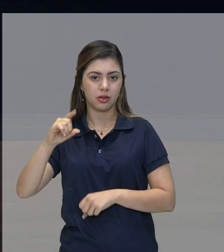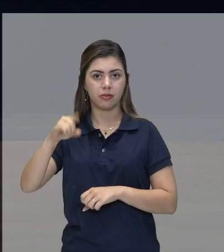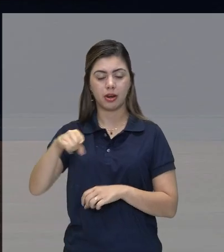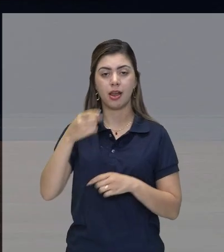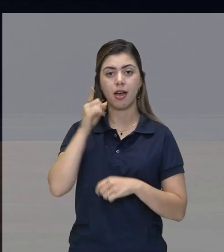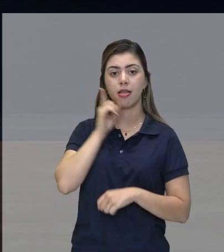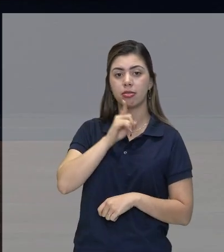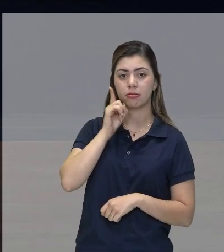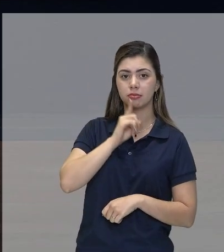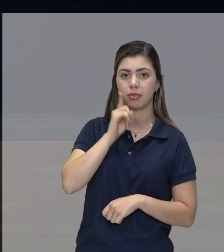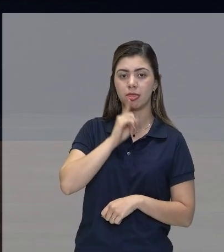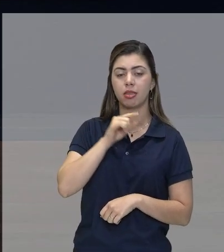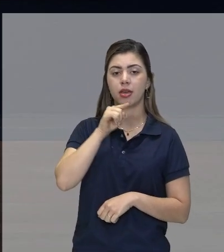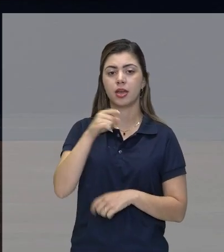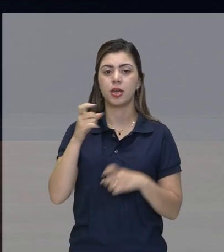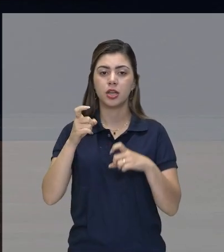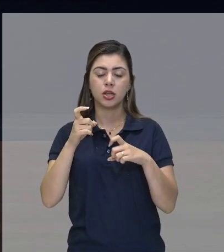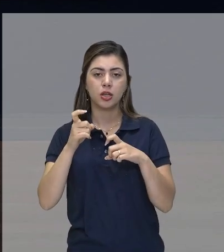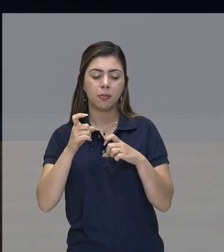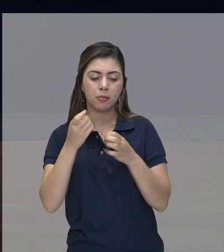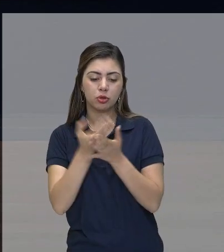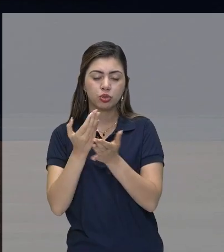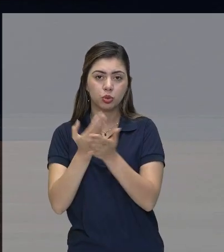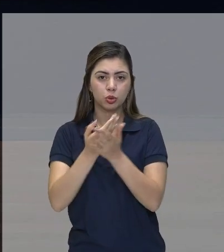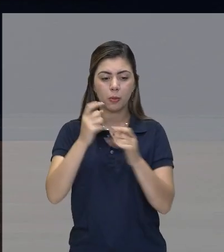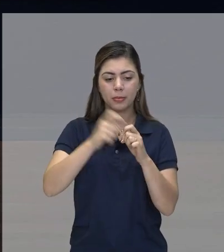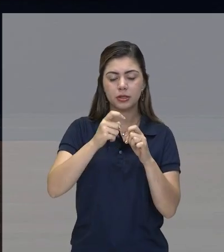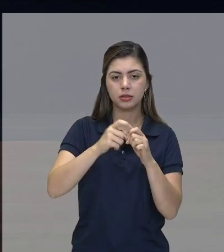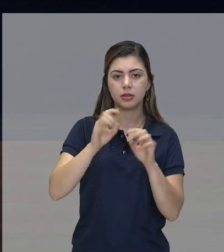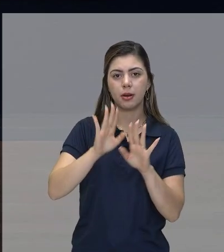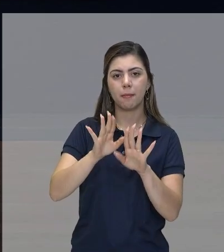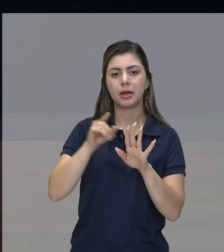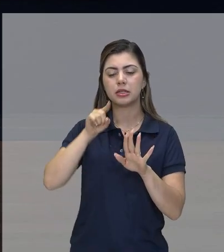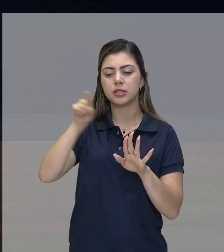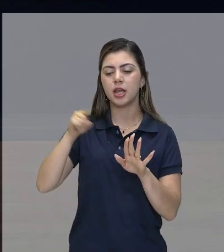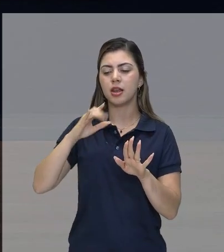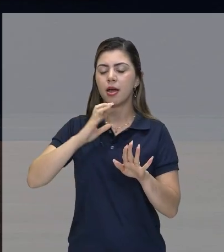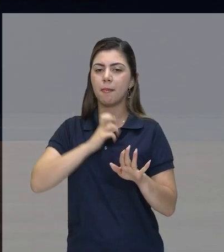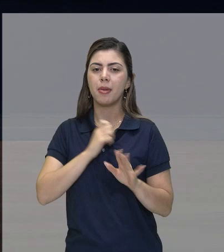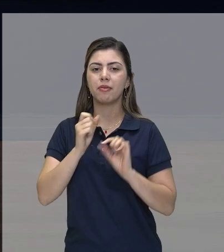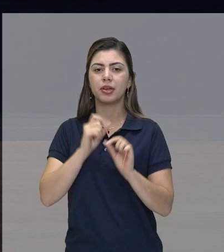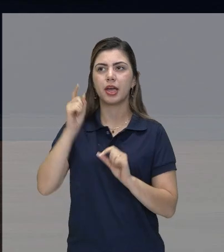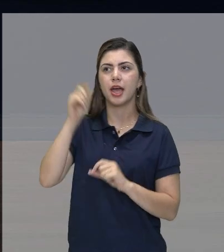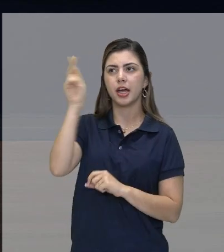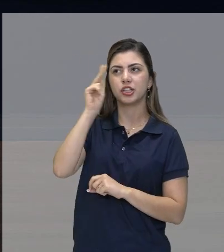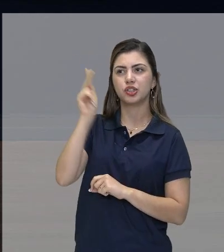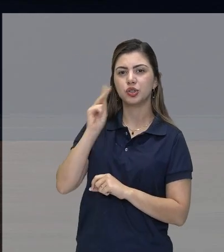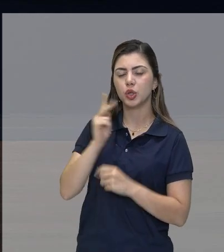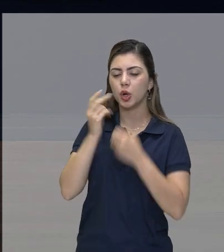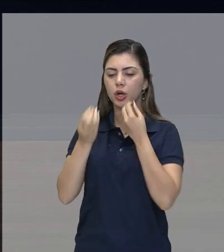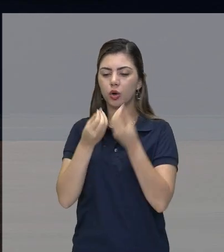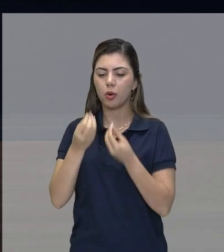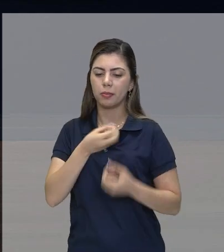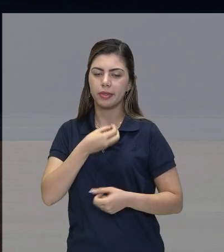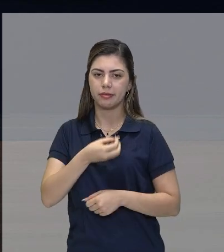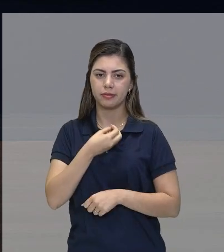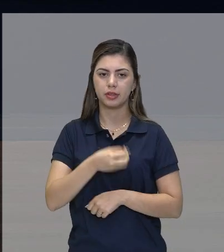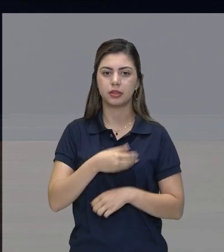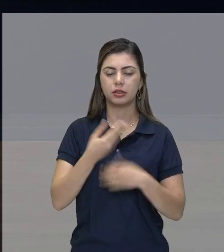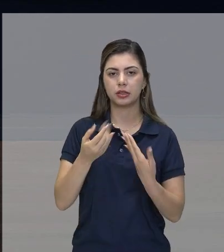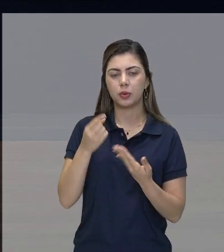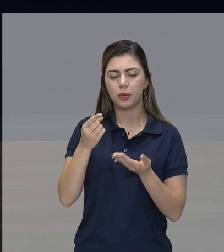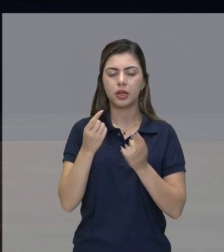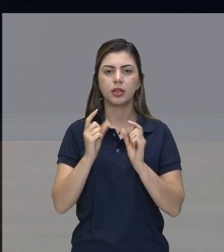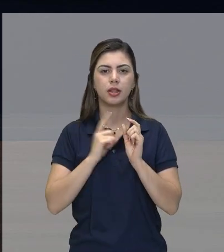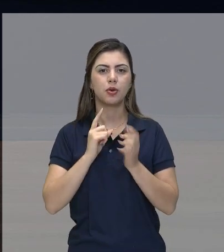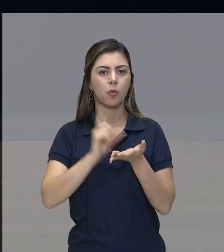medicina, teologia, mas a grande paixão dele era a história natural. Né? Então, ele teve uma contribuição científica muito